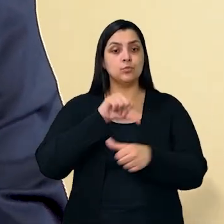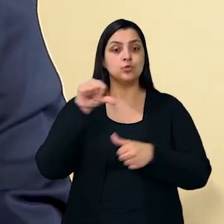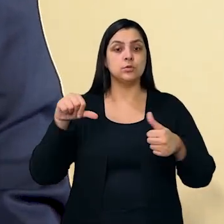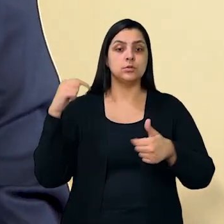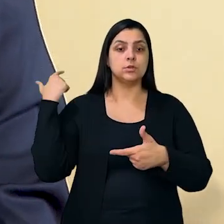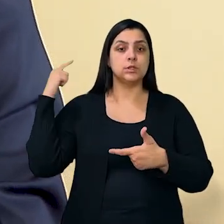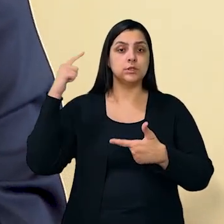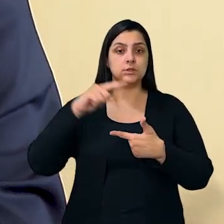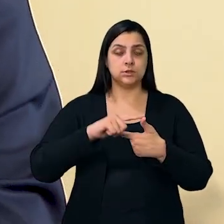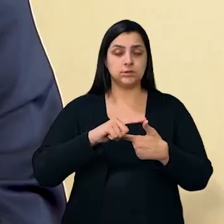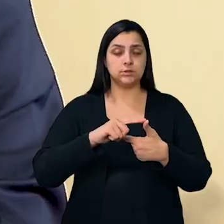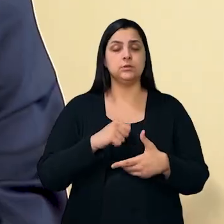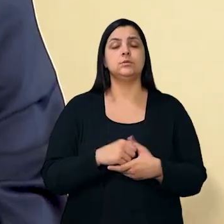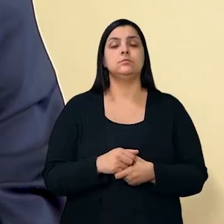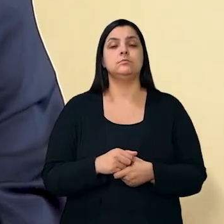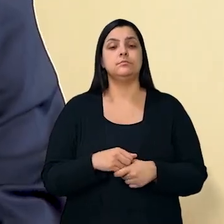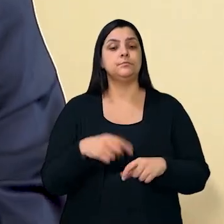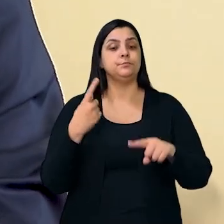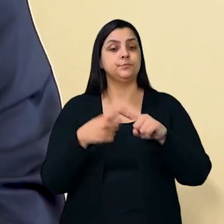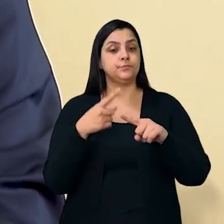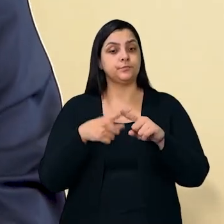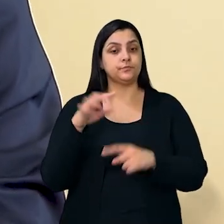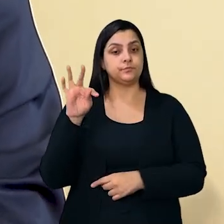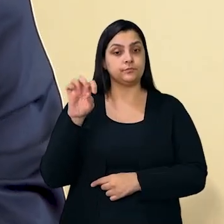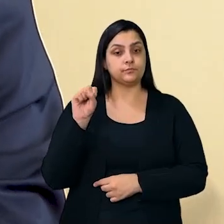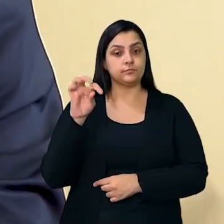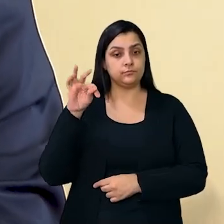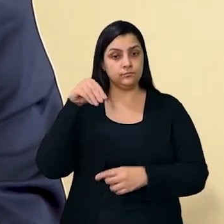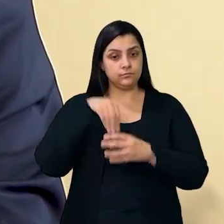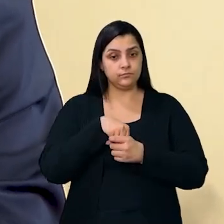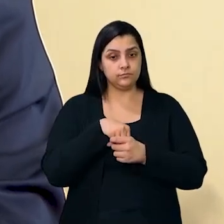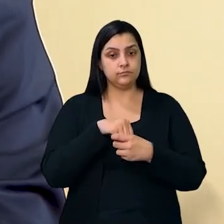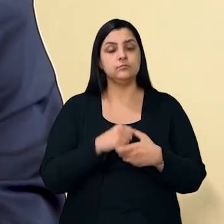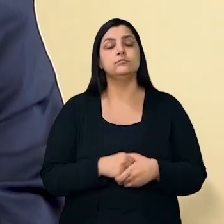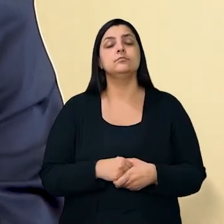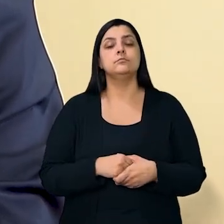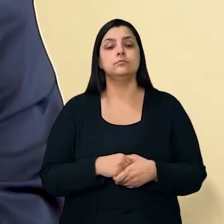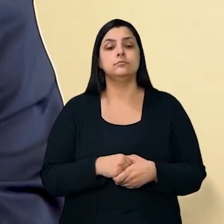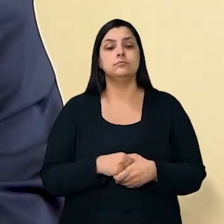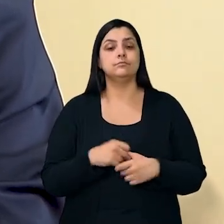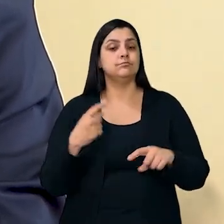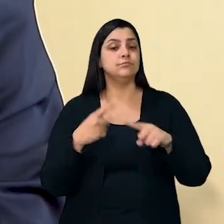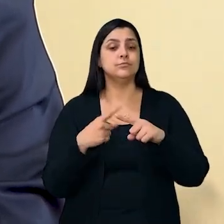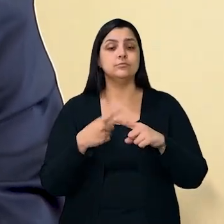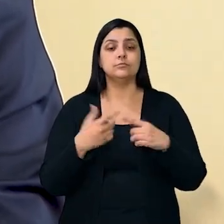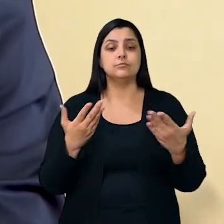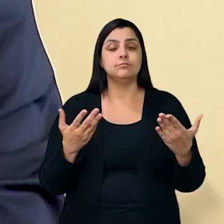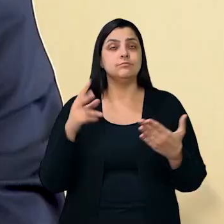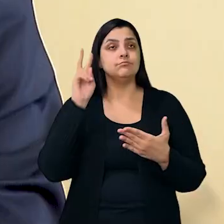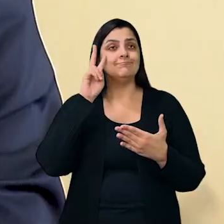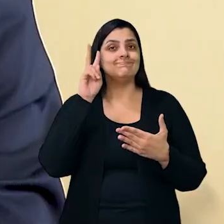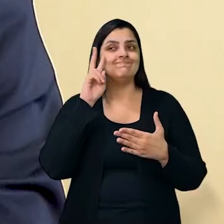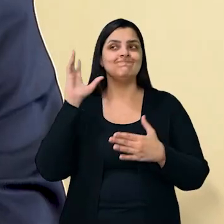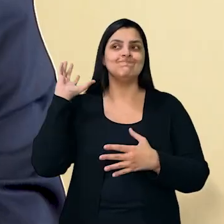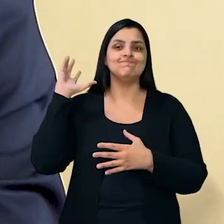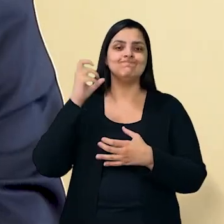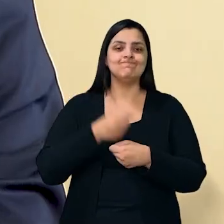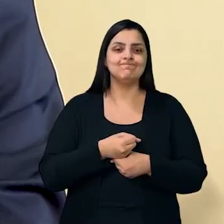mudança de paradigma, sobretudo no Tribunal Superior do Trabalho, porque é uma